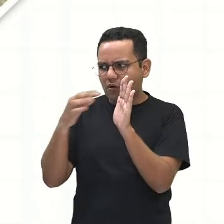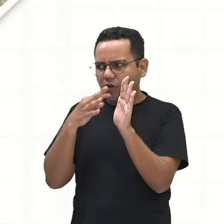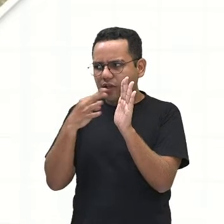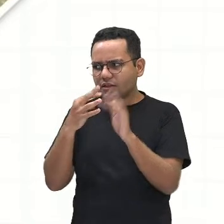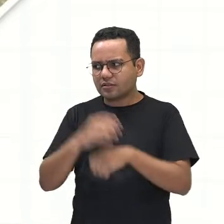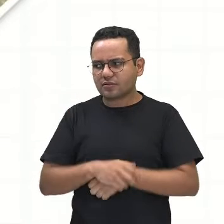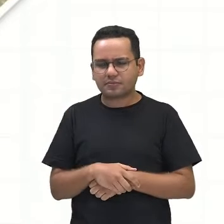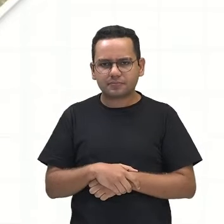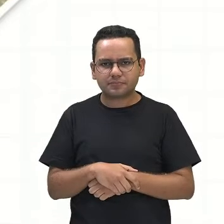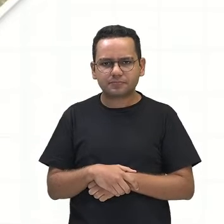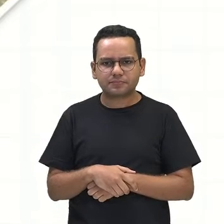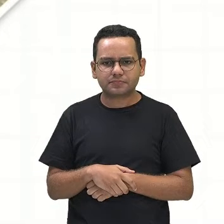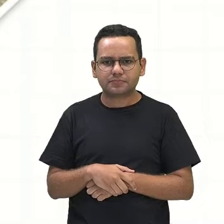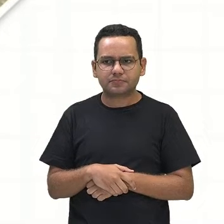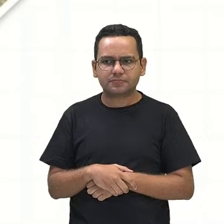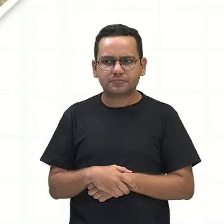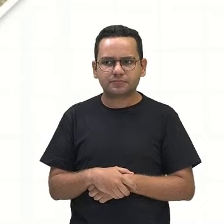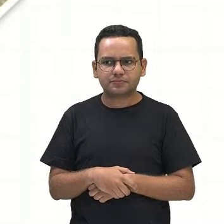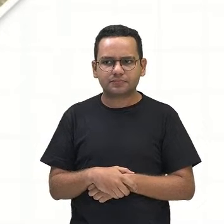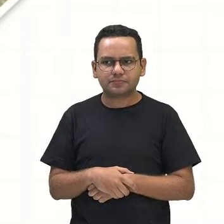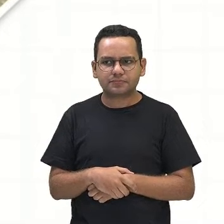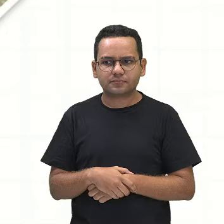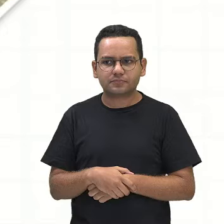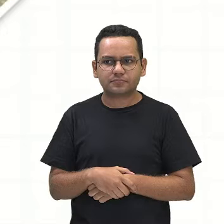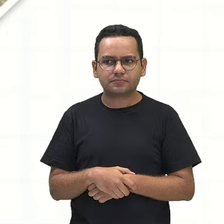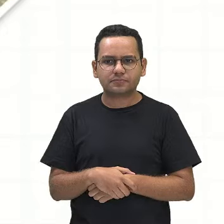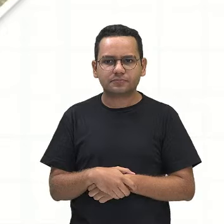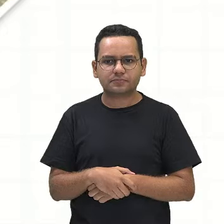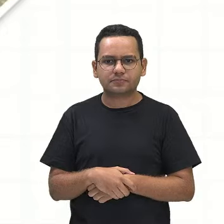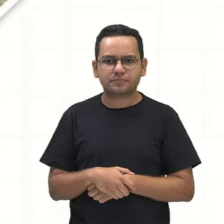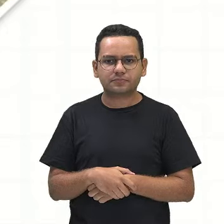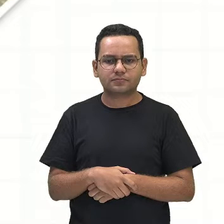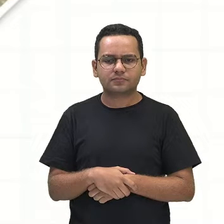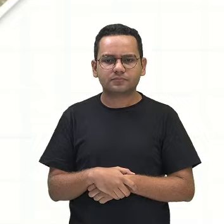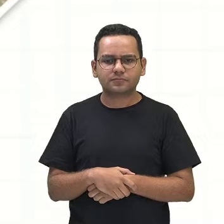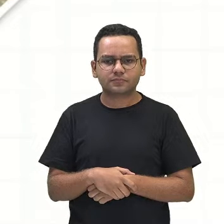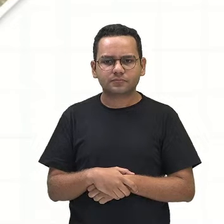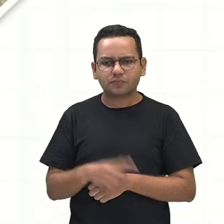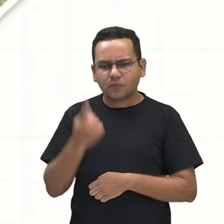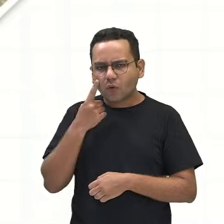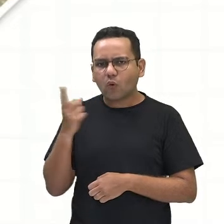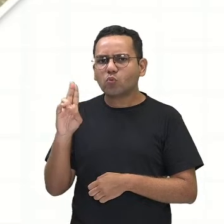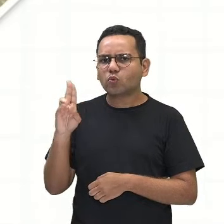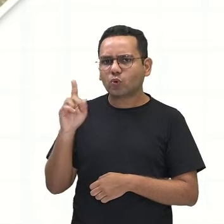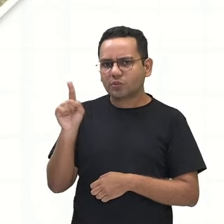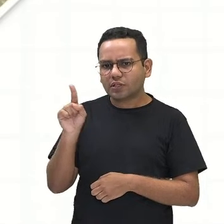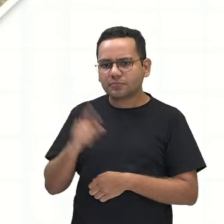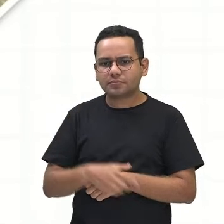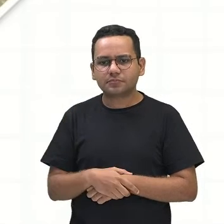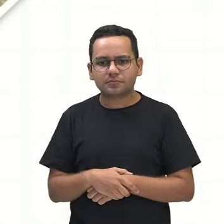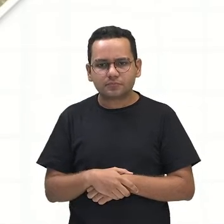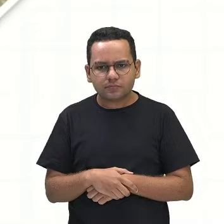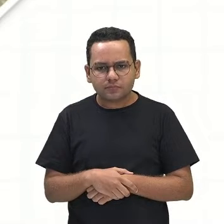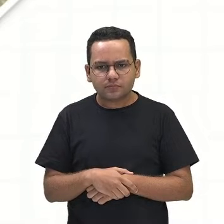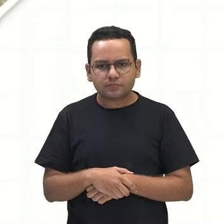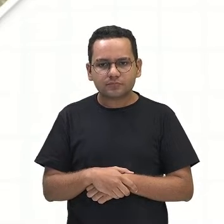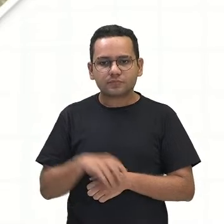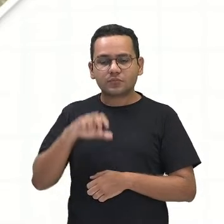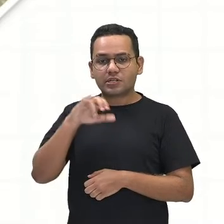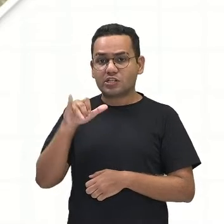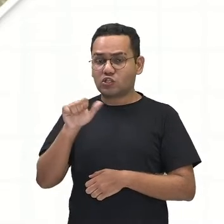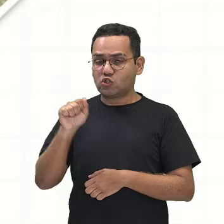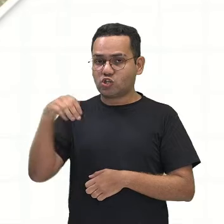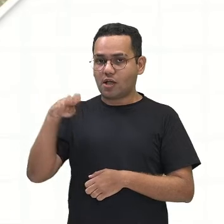dessas estruturas da flor? Quem sabe que é o fruto que temos aí, que é o jambo? Flor